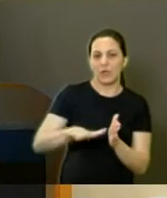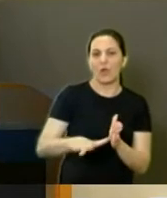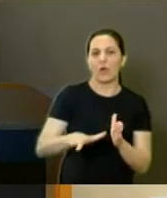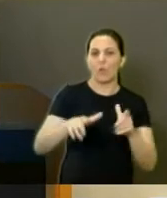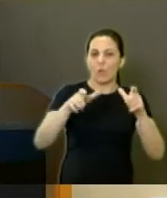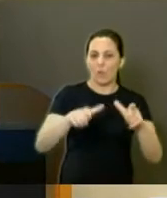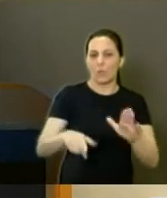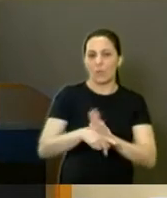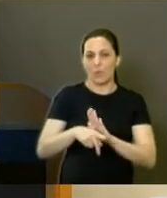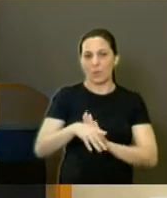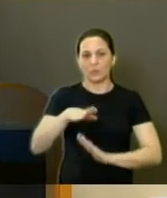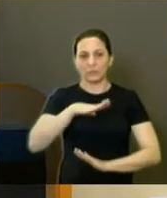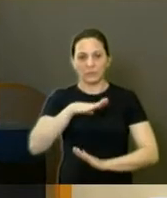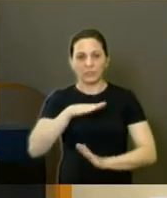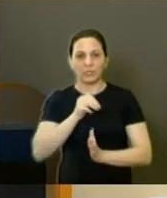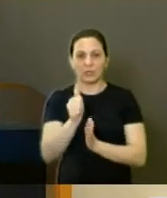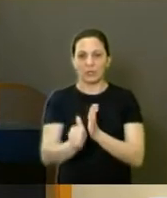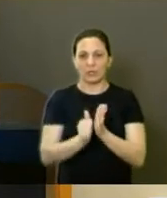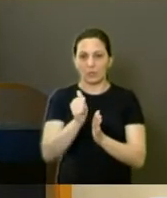o